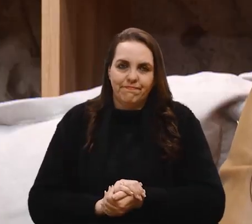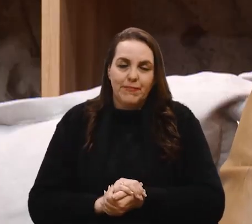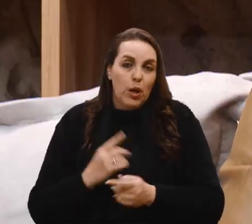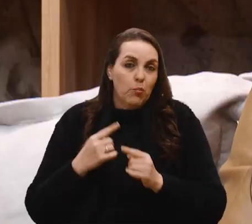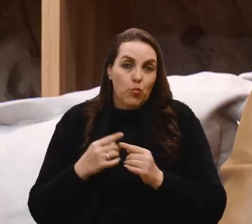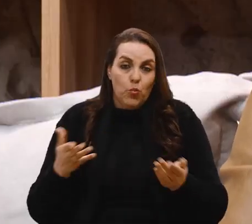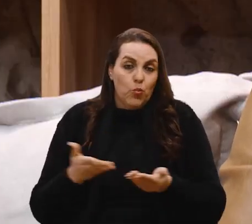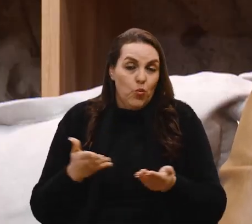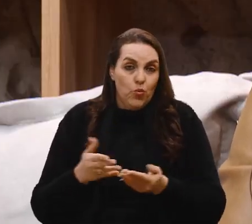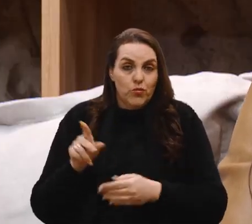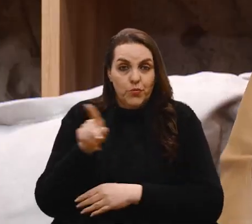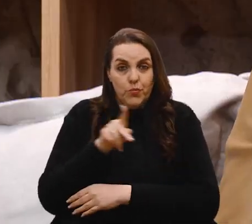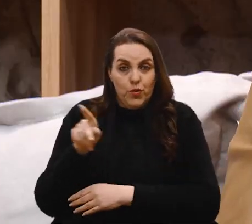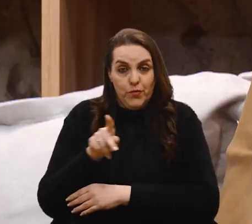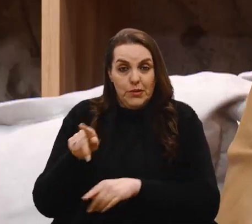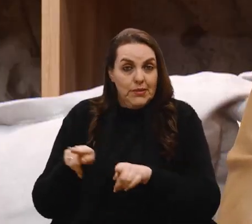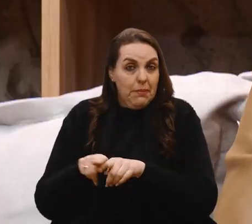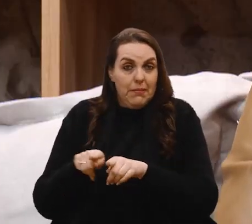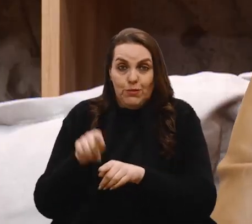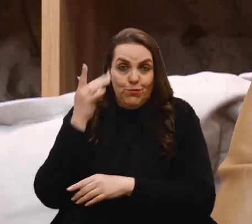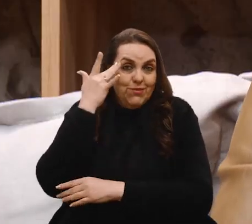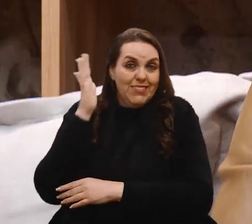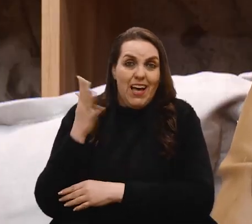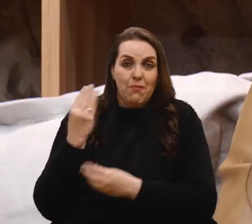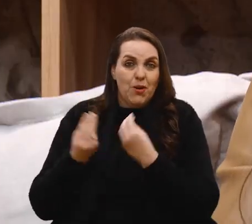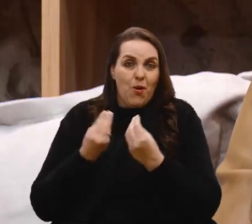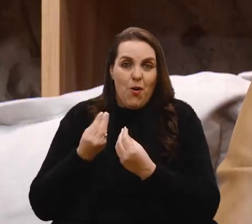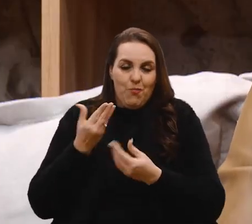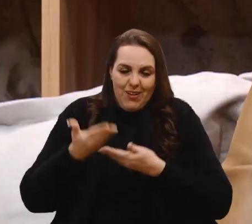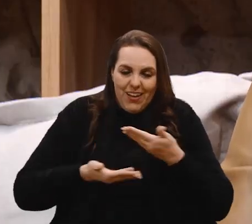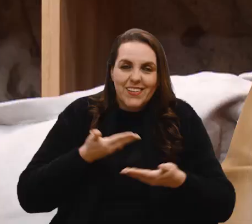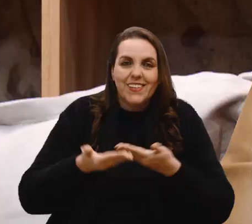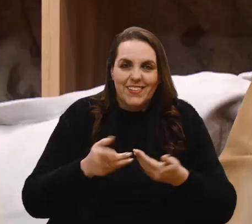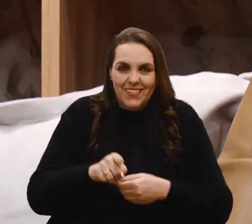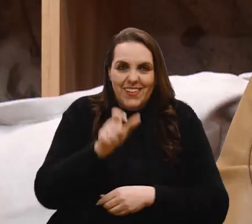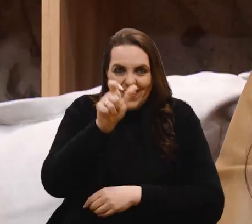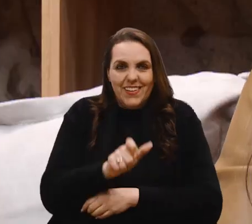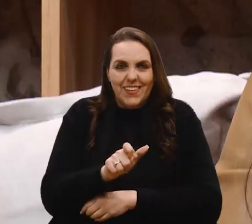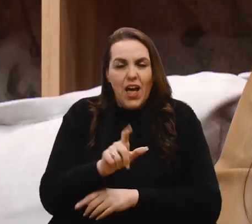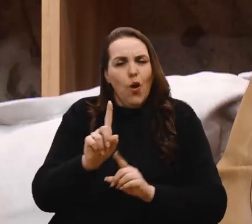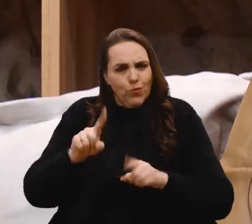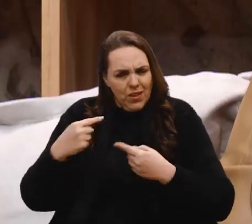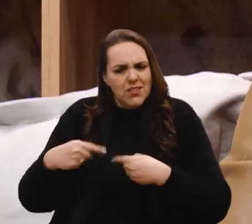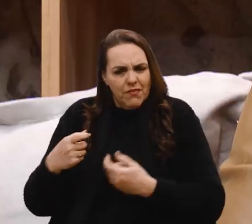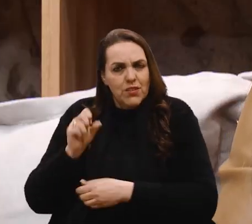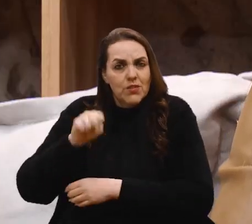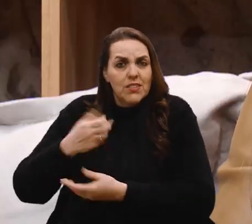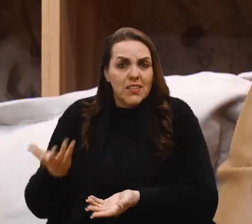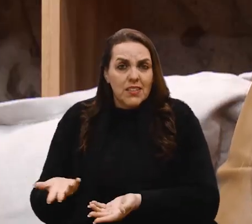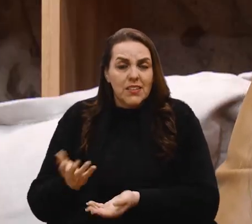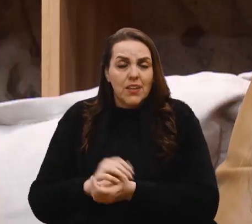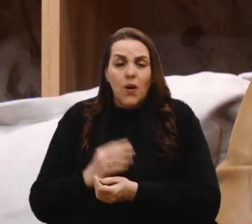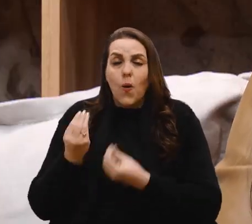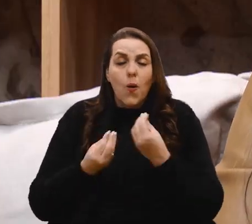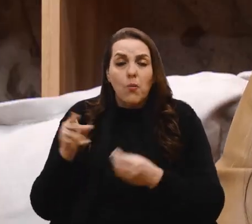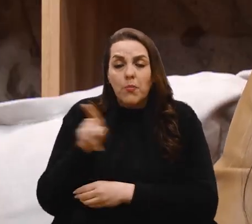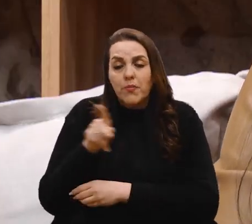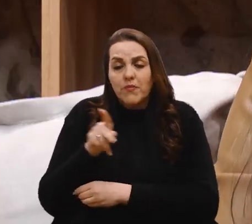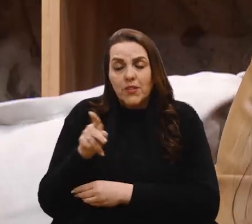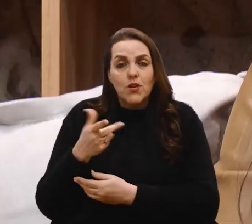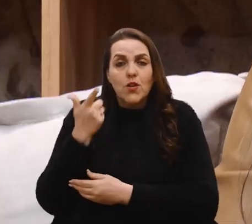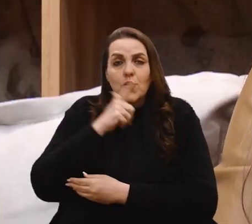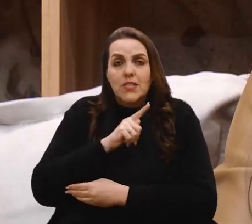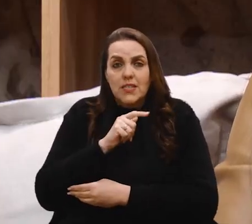porque hoje o professor também não sabe muito bem como lidar e é desafiador. como que o prof vai conseguir realmente atender